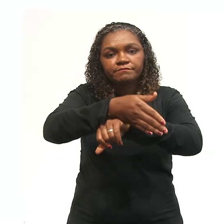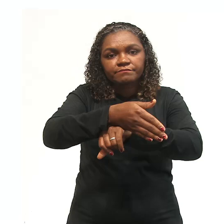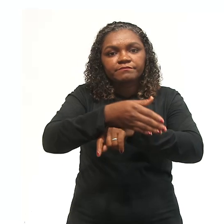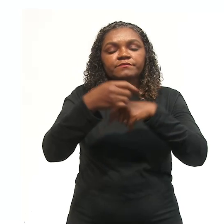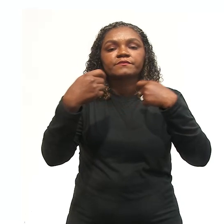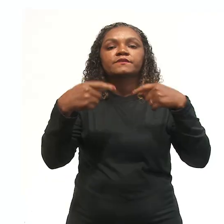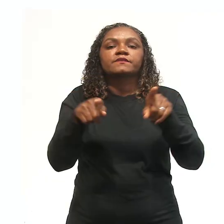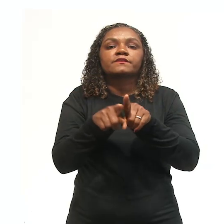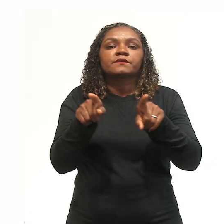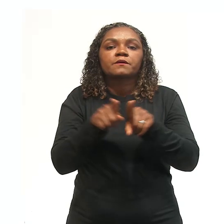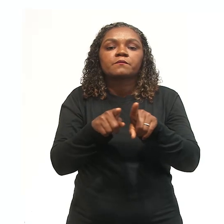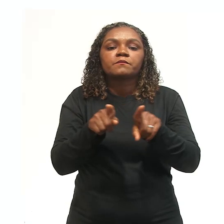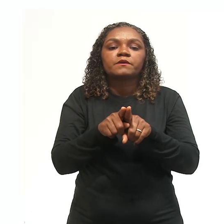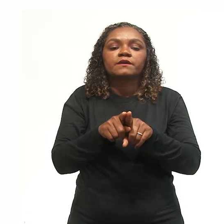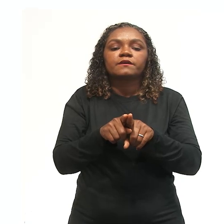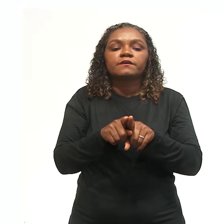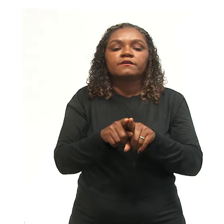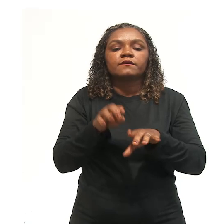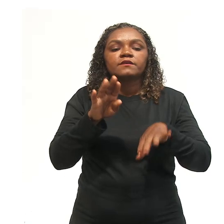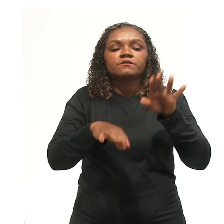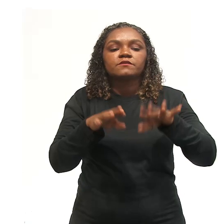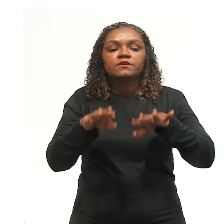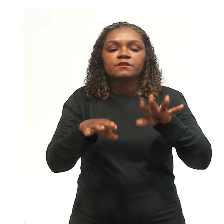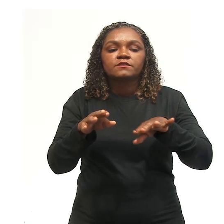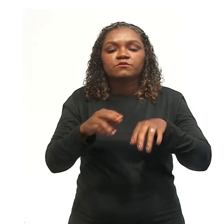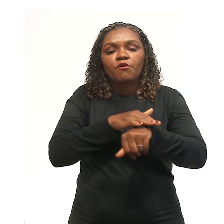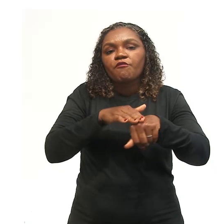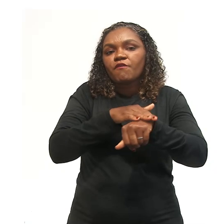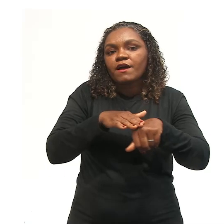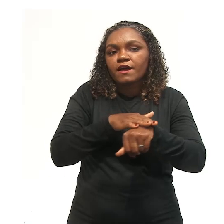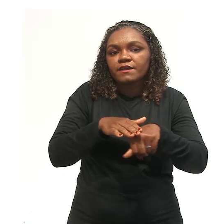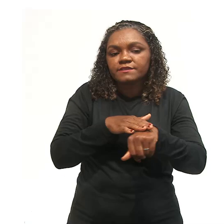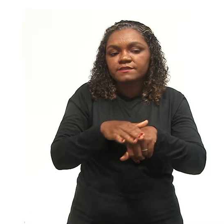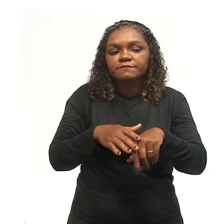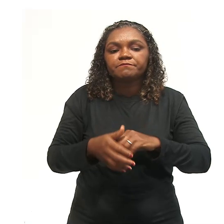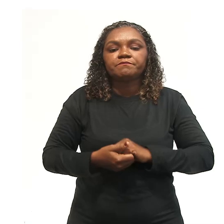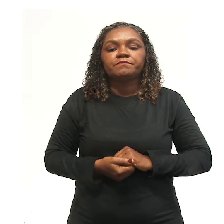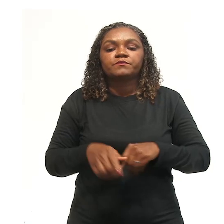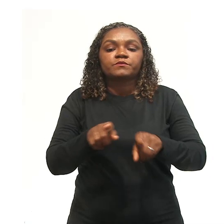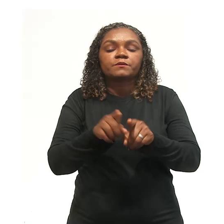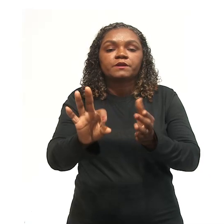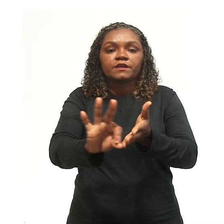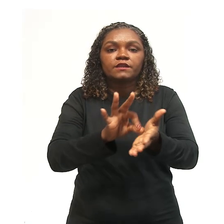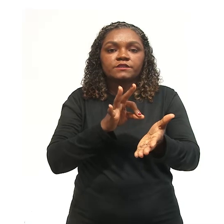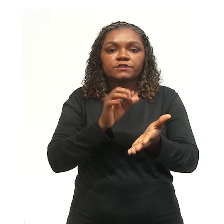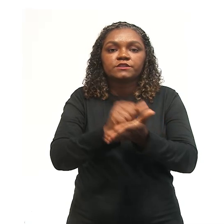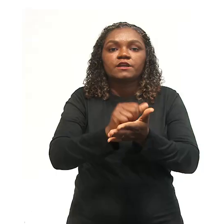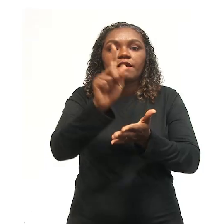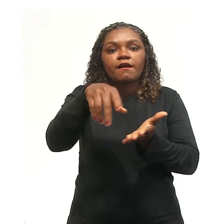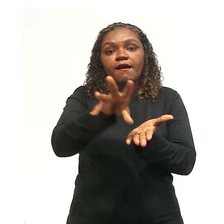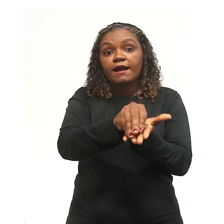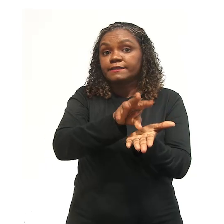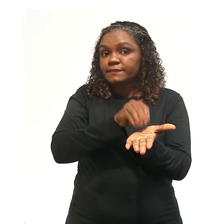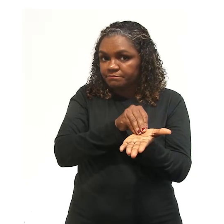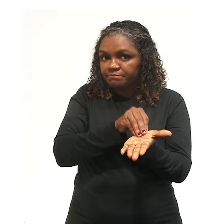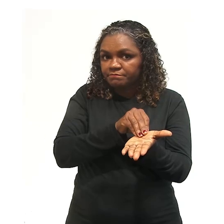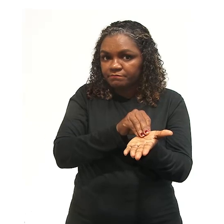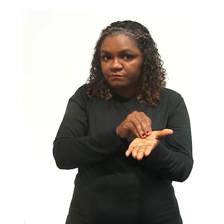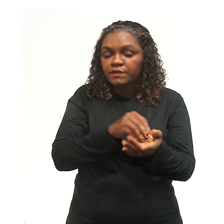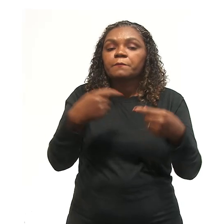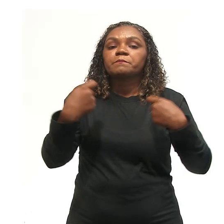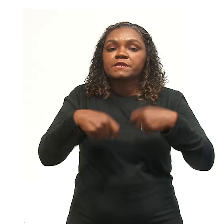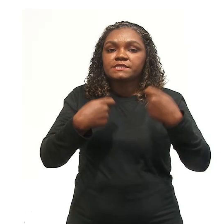Existem lances verbais, como acontece atualmente, né? O registro ele deve ser em ata, como a gente falou, e